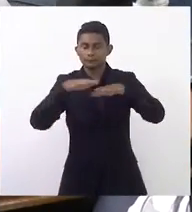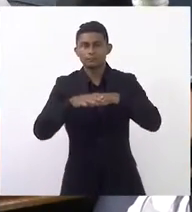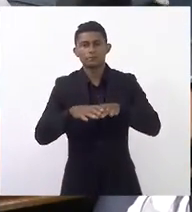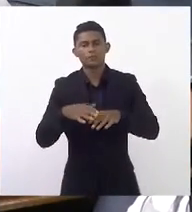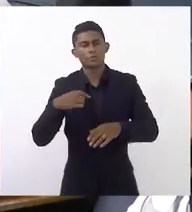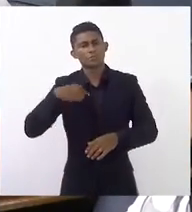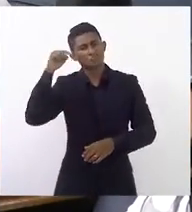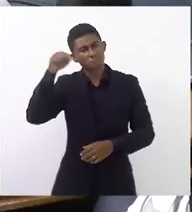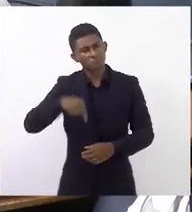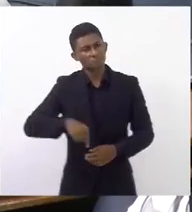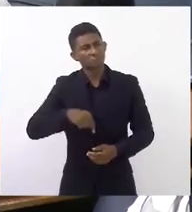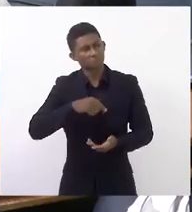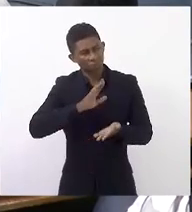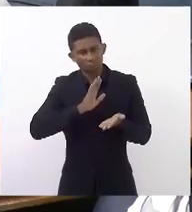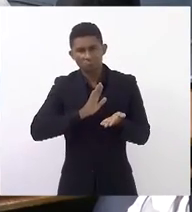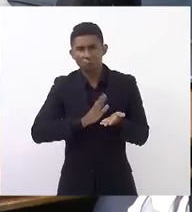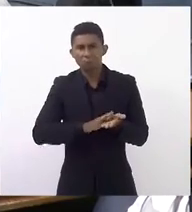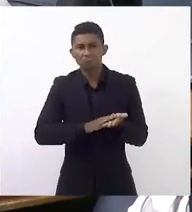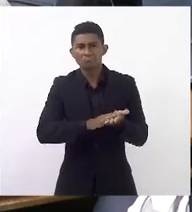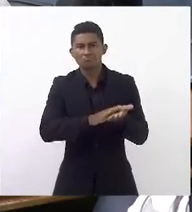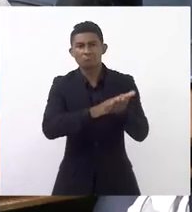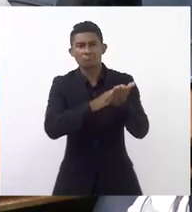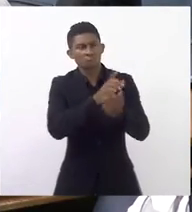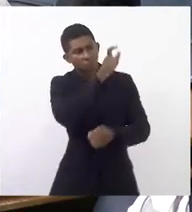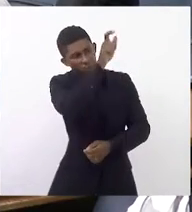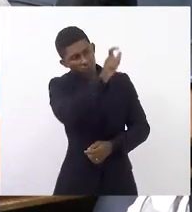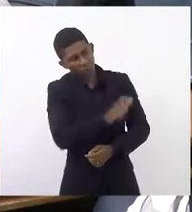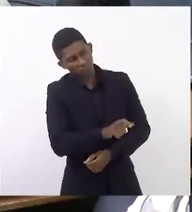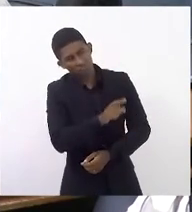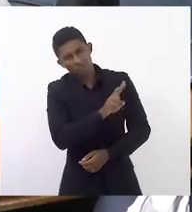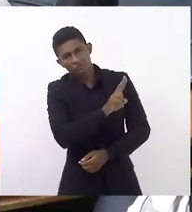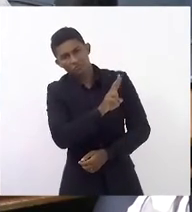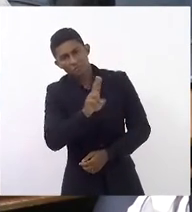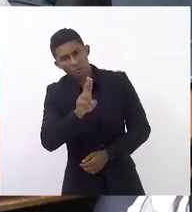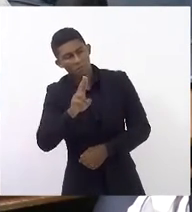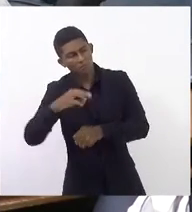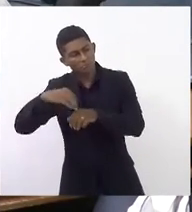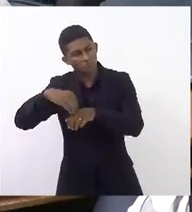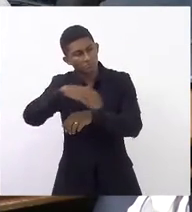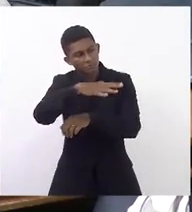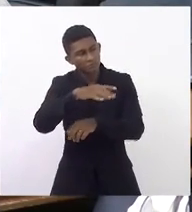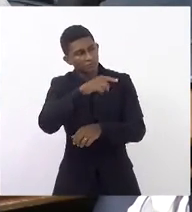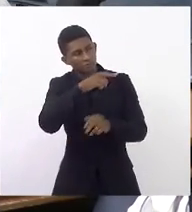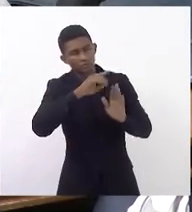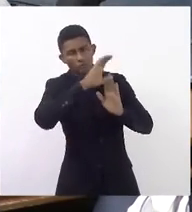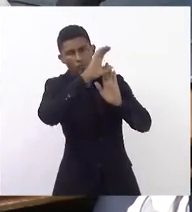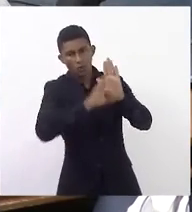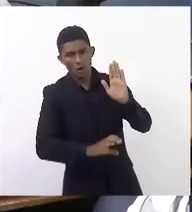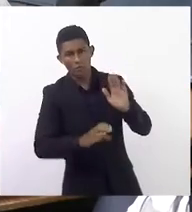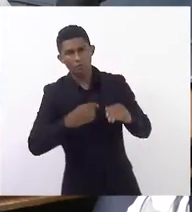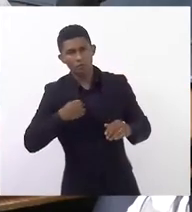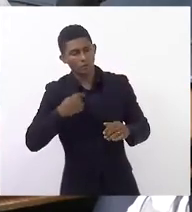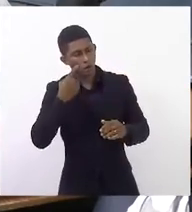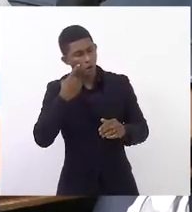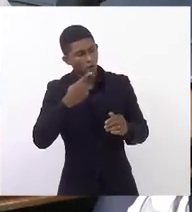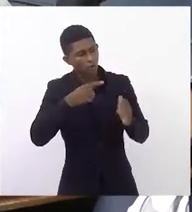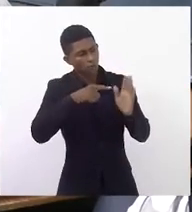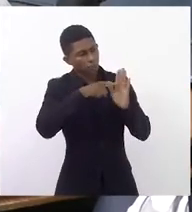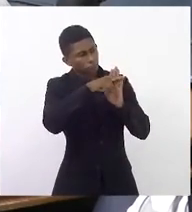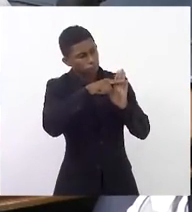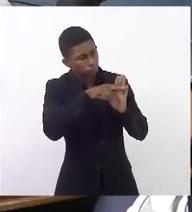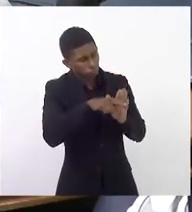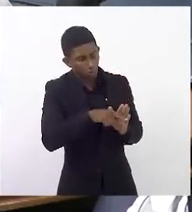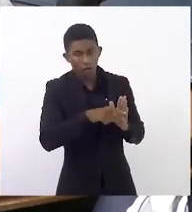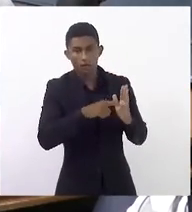elogiar a indicação. Dizer que eu acompanhei o currículo, tive a oportunidade de ler